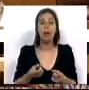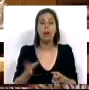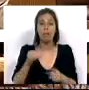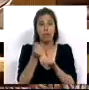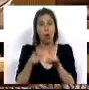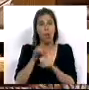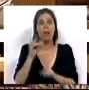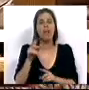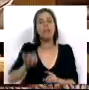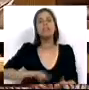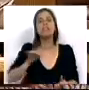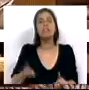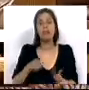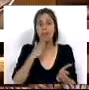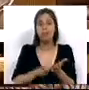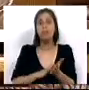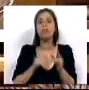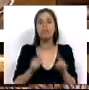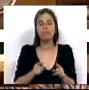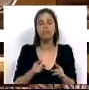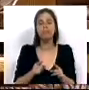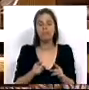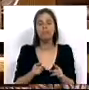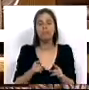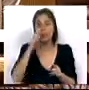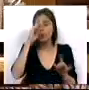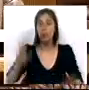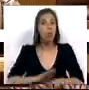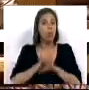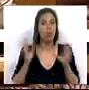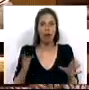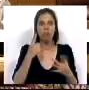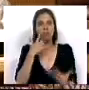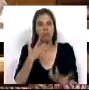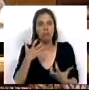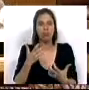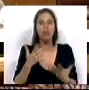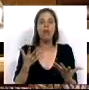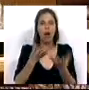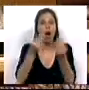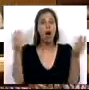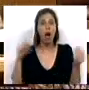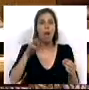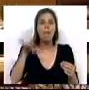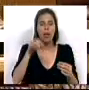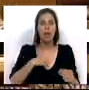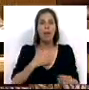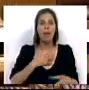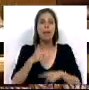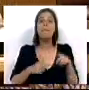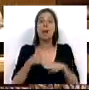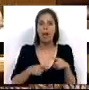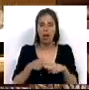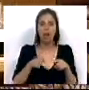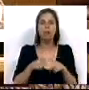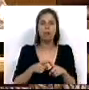mais um aumento do IVA na restauração e o quão insuportável se revelou para as muitas micro, pequenas e médias